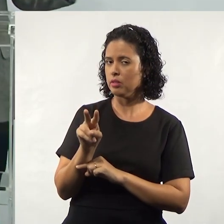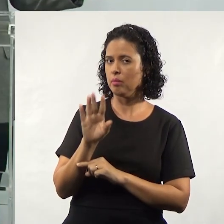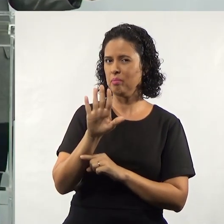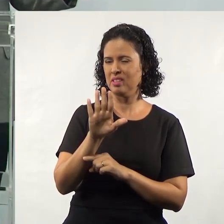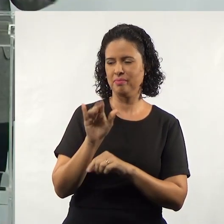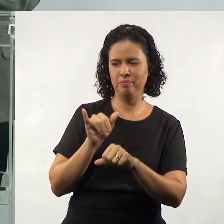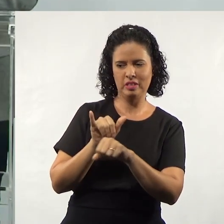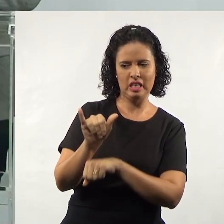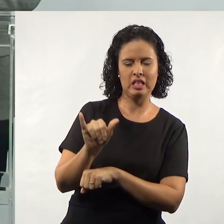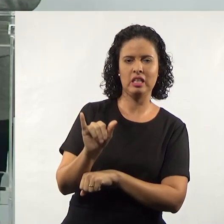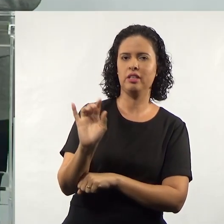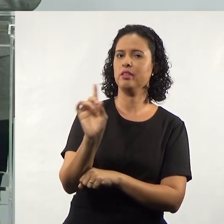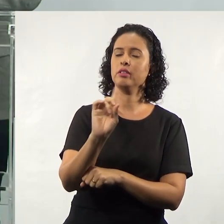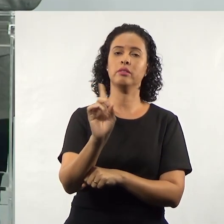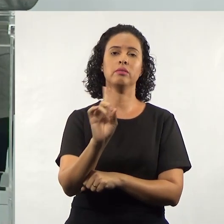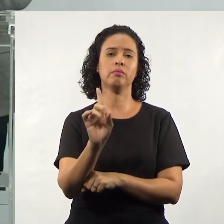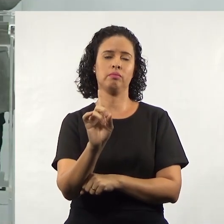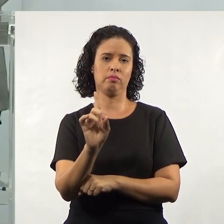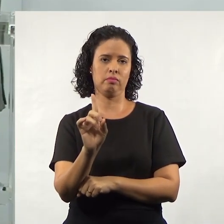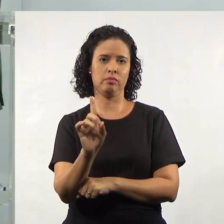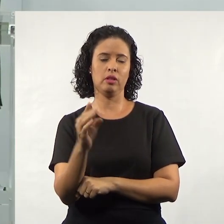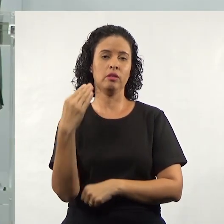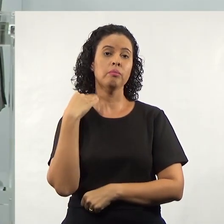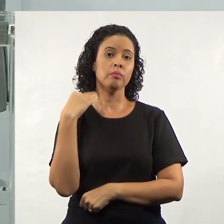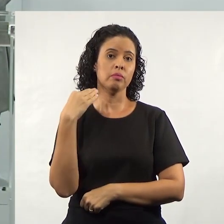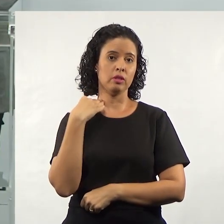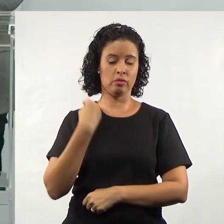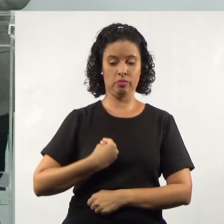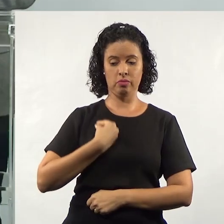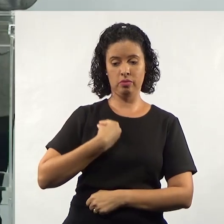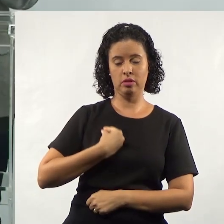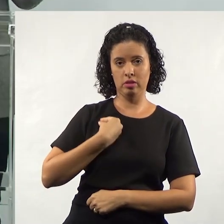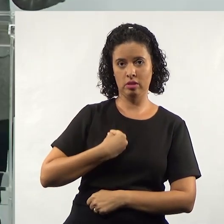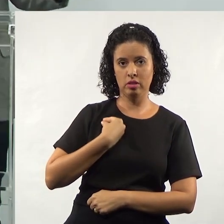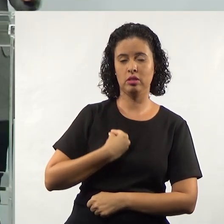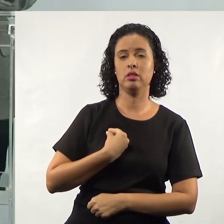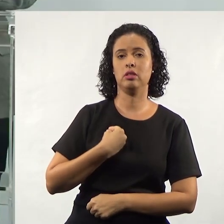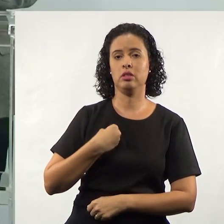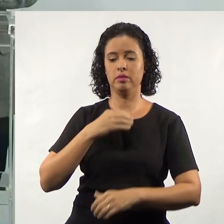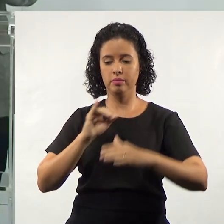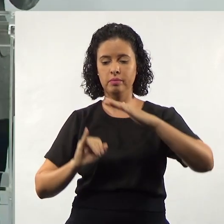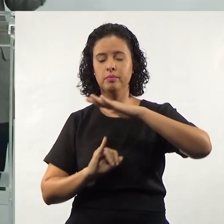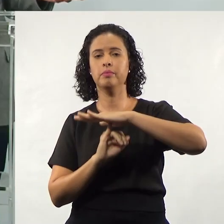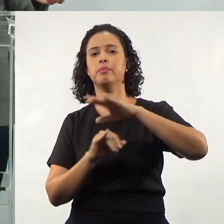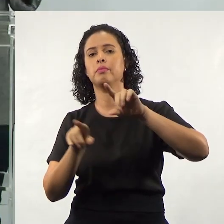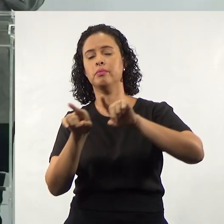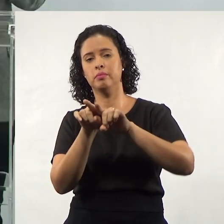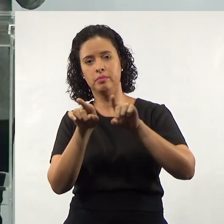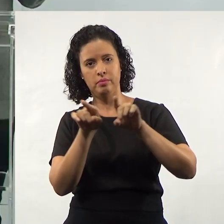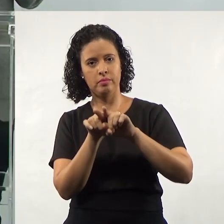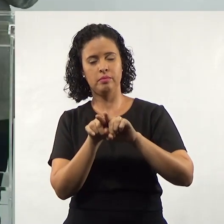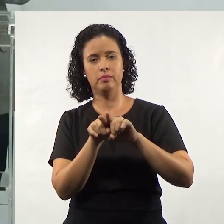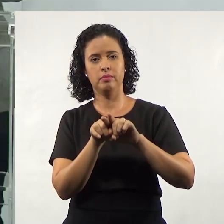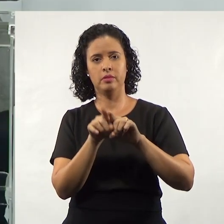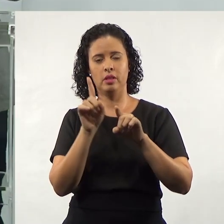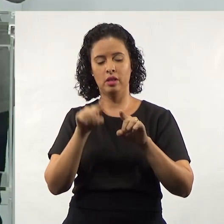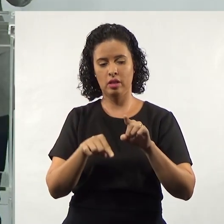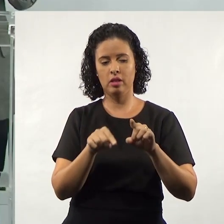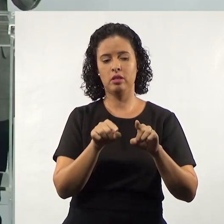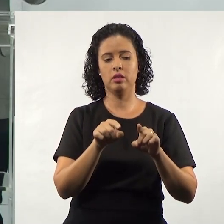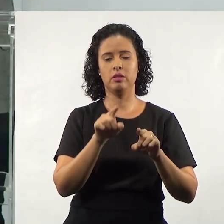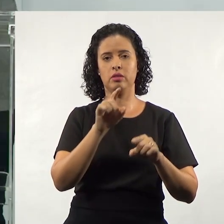não dá o calote não, pelo amor de Deus. Esses bancos sobrevivem disso, são organizações que também sobrevivem do